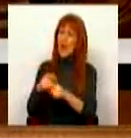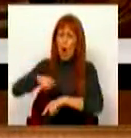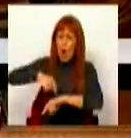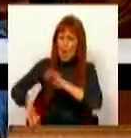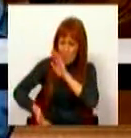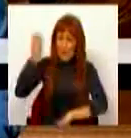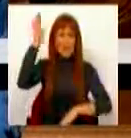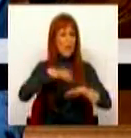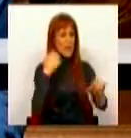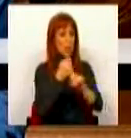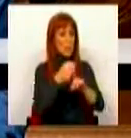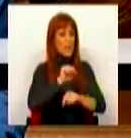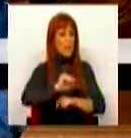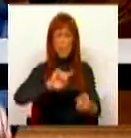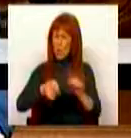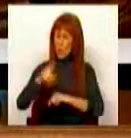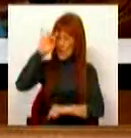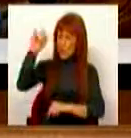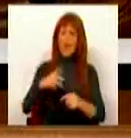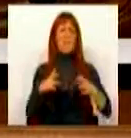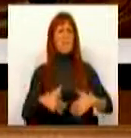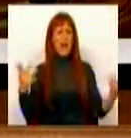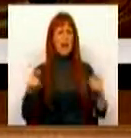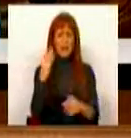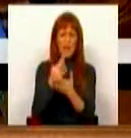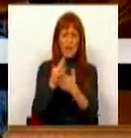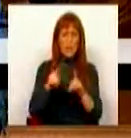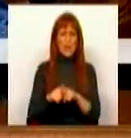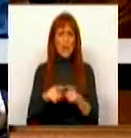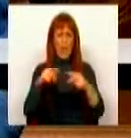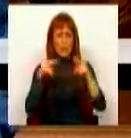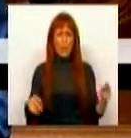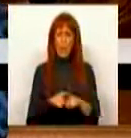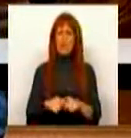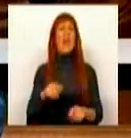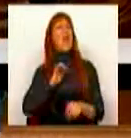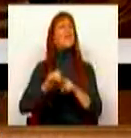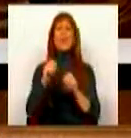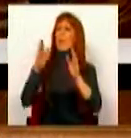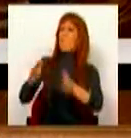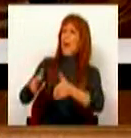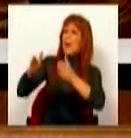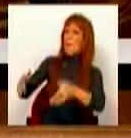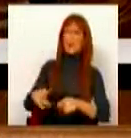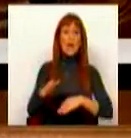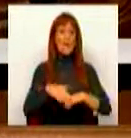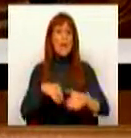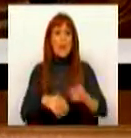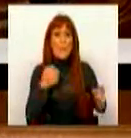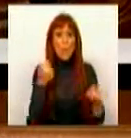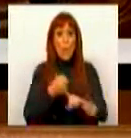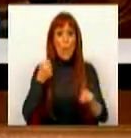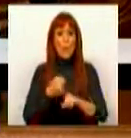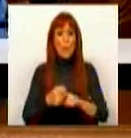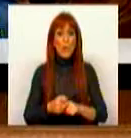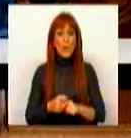horas. Fez este combate contrariando a ideia de que férias, feriados e pontes eram privilégios desnecessários. Fizemos este